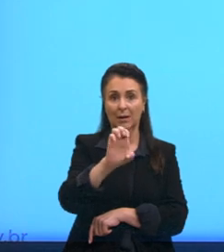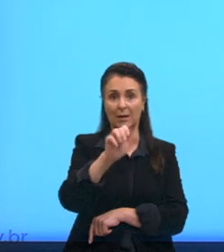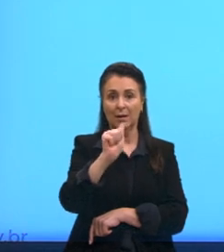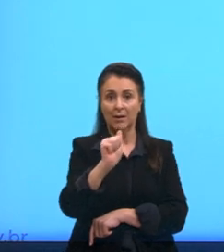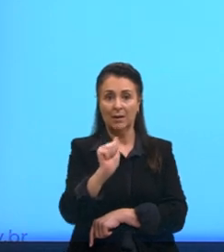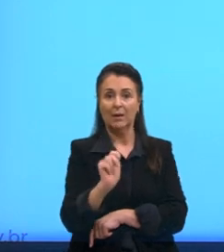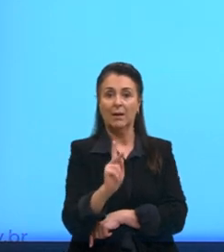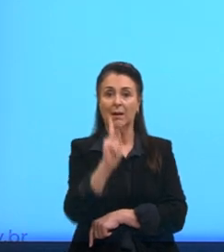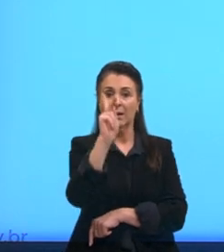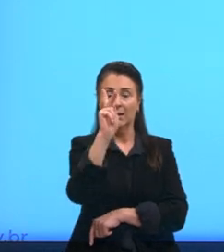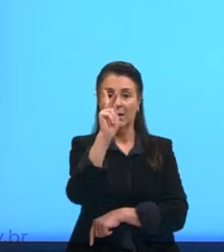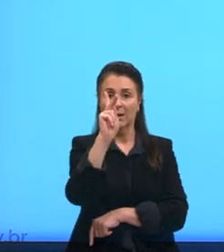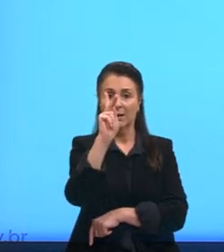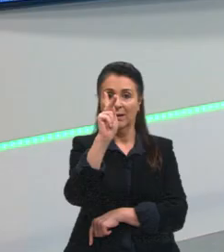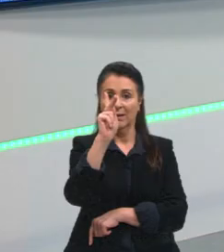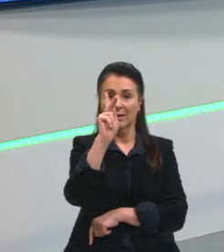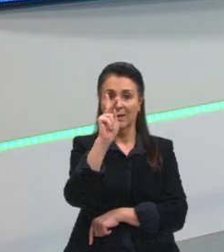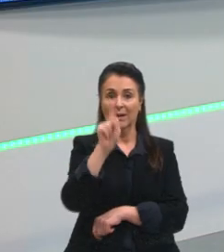breaking2